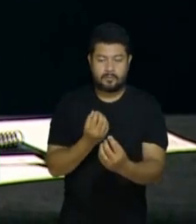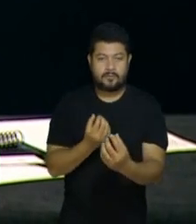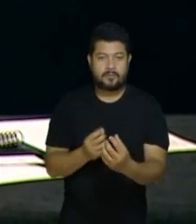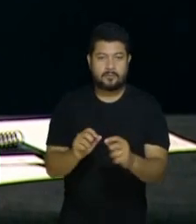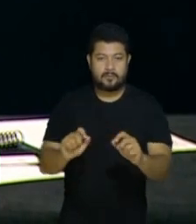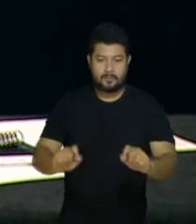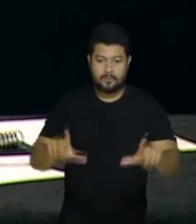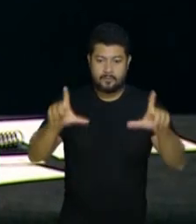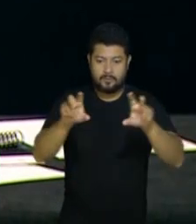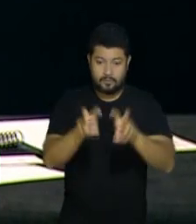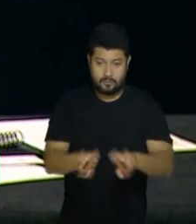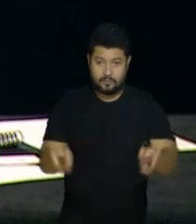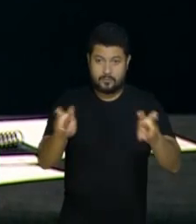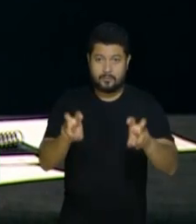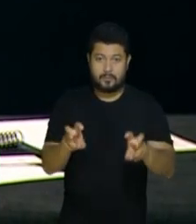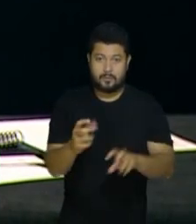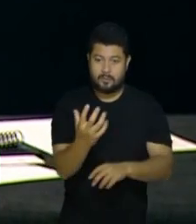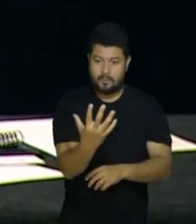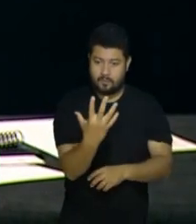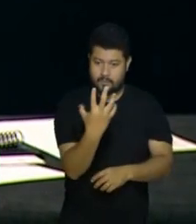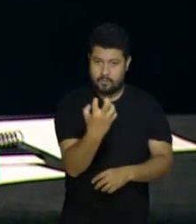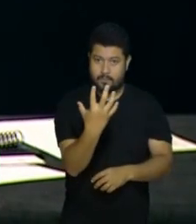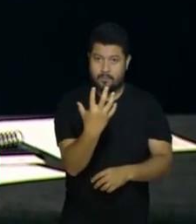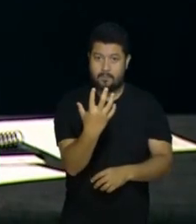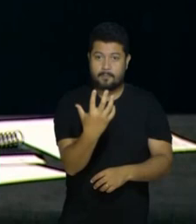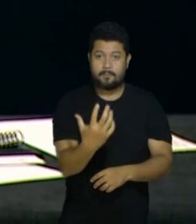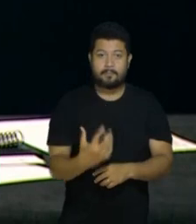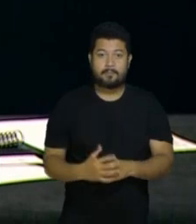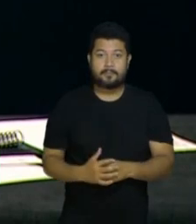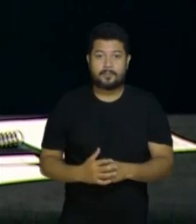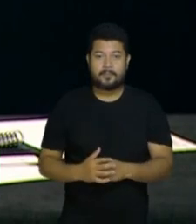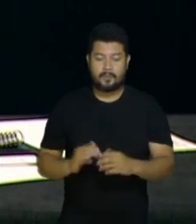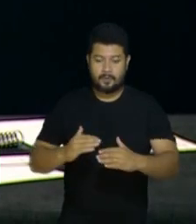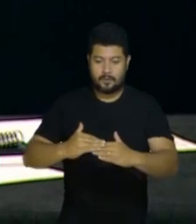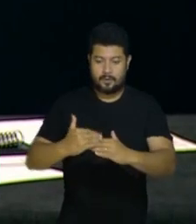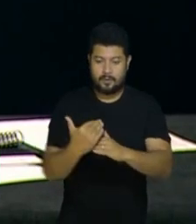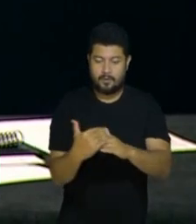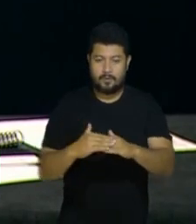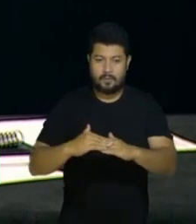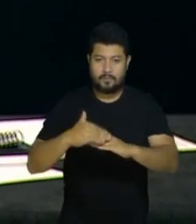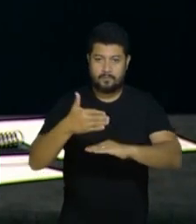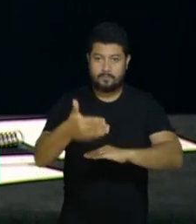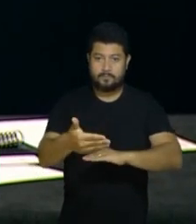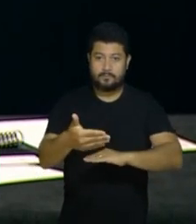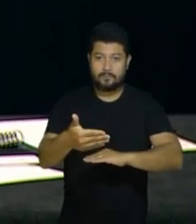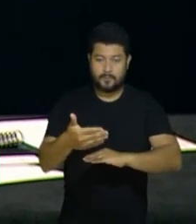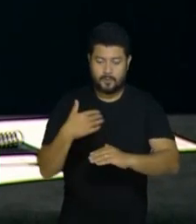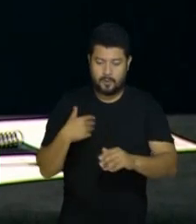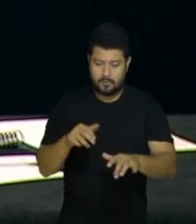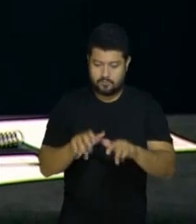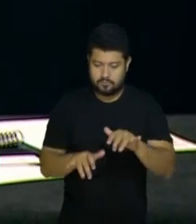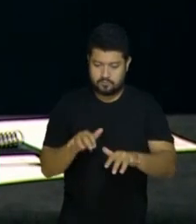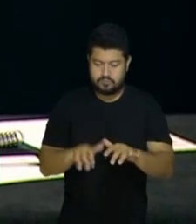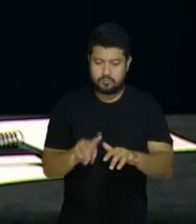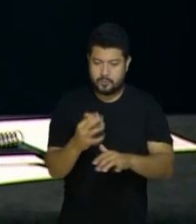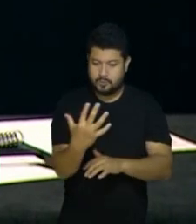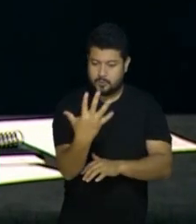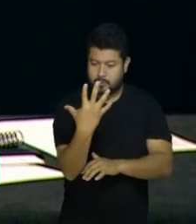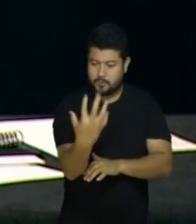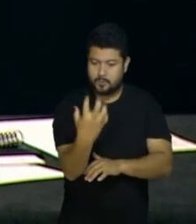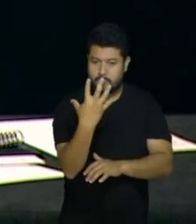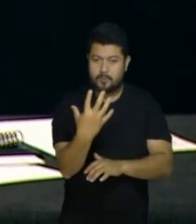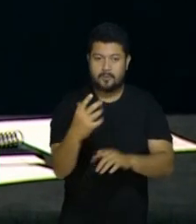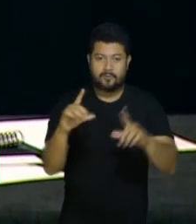Cada deputado tem um notebook à frente da sua mesa e ele faz o reconhecimento facial da presença